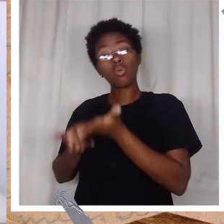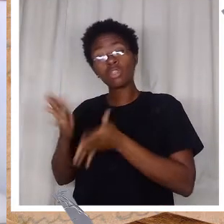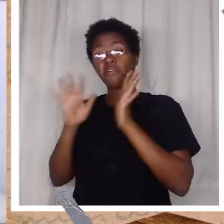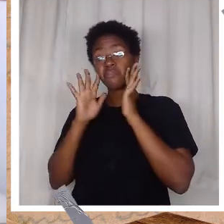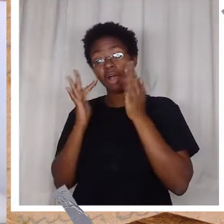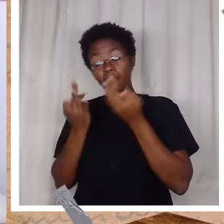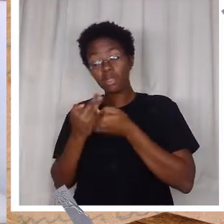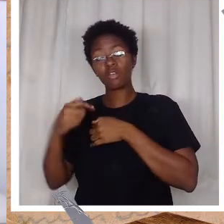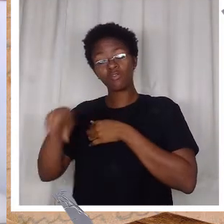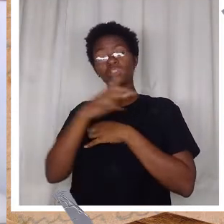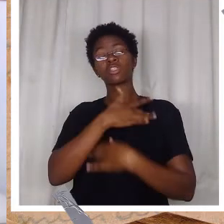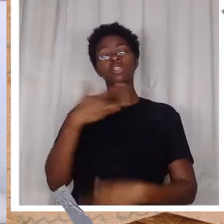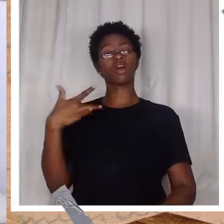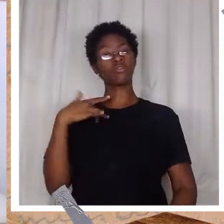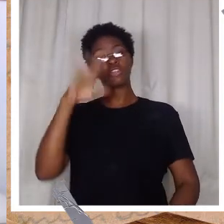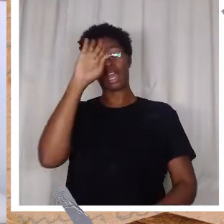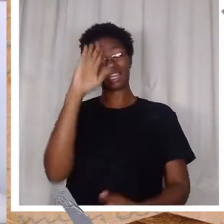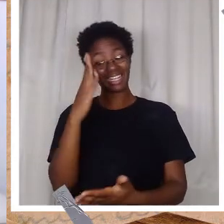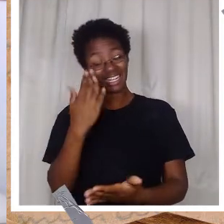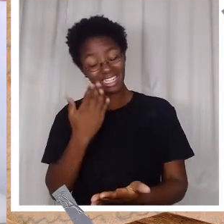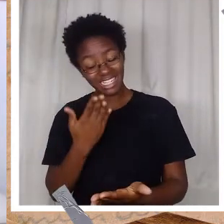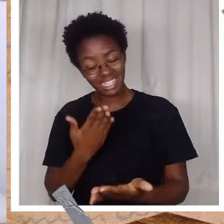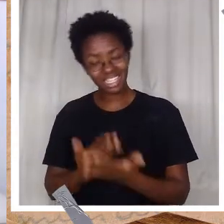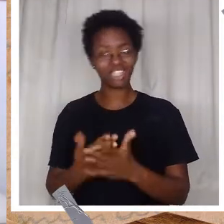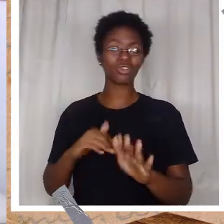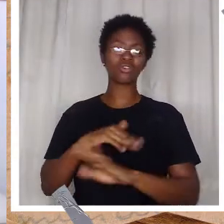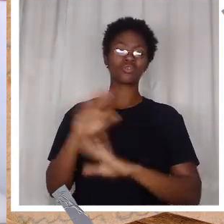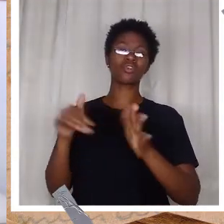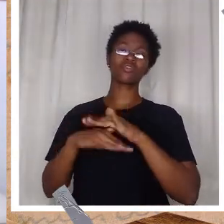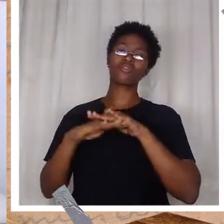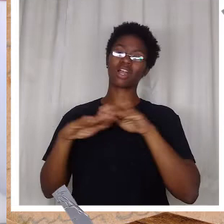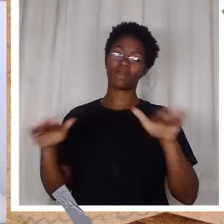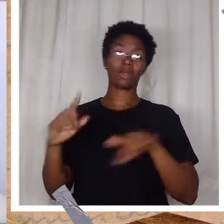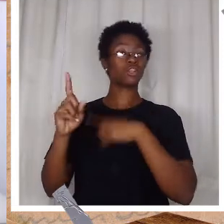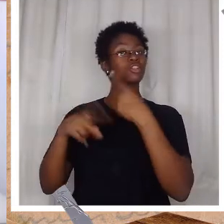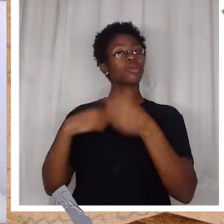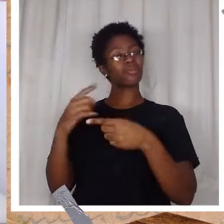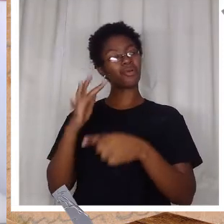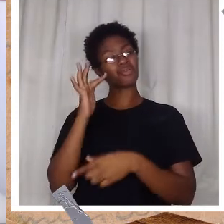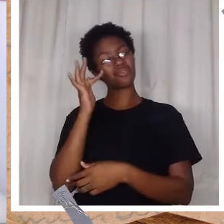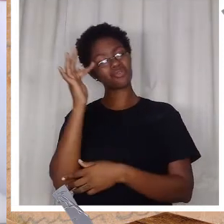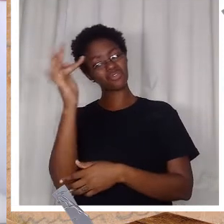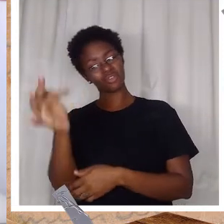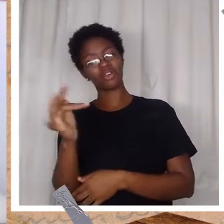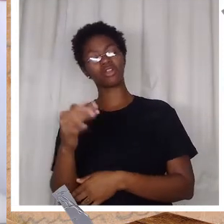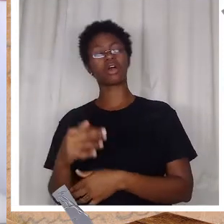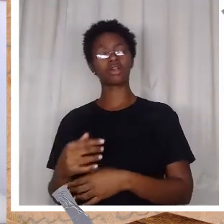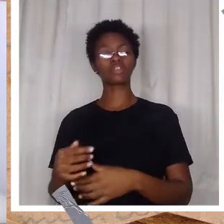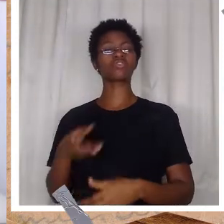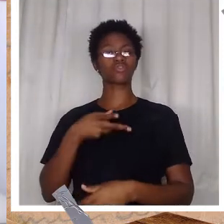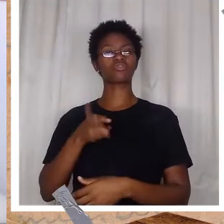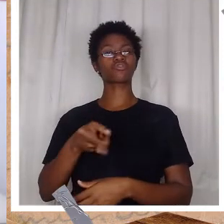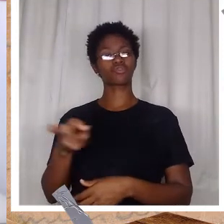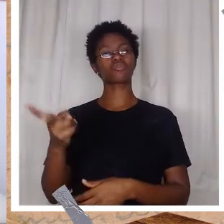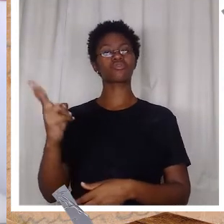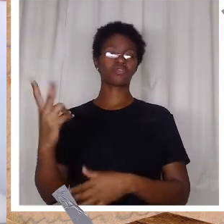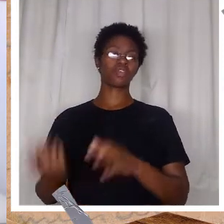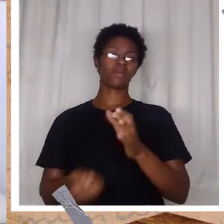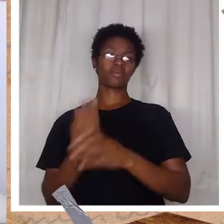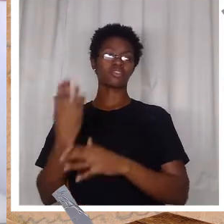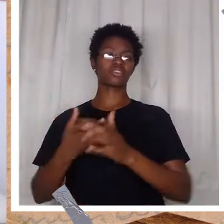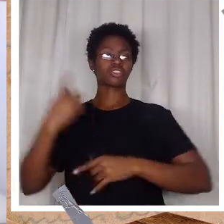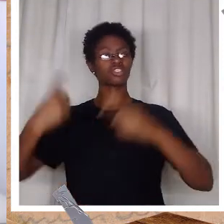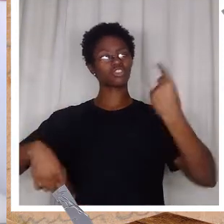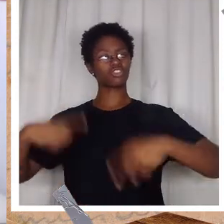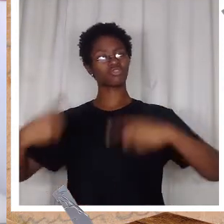e acreditem que tudo isso vai passar. E aí a gente vai voltar a produzir e a se encontrar e a discutir com